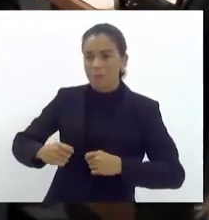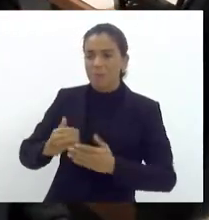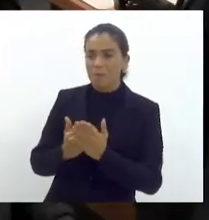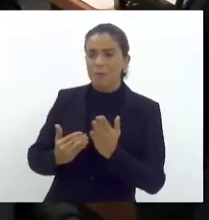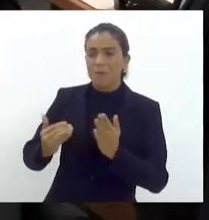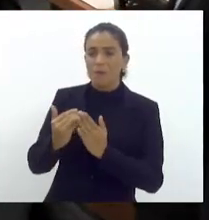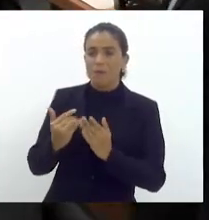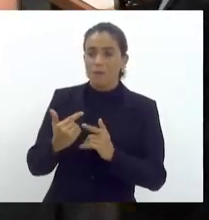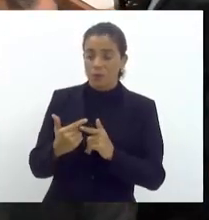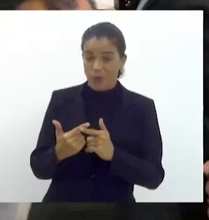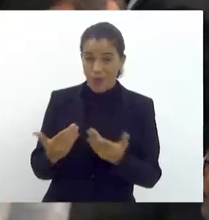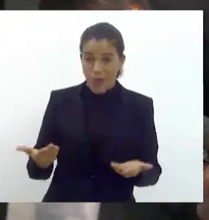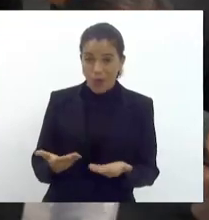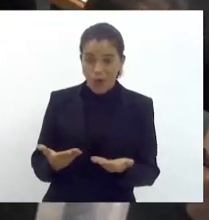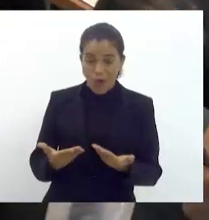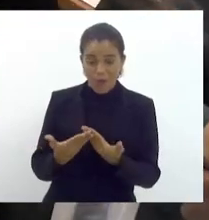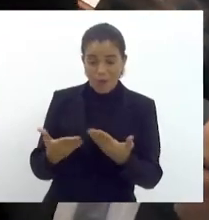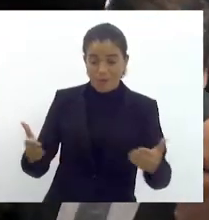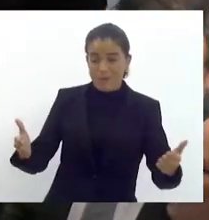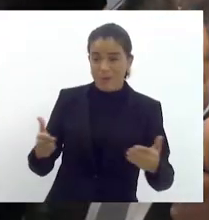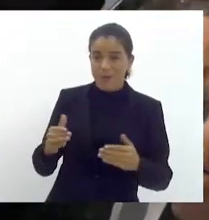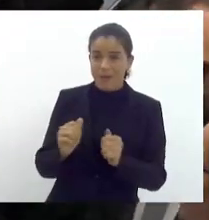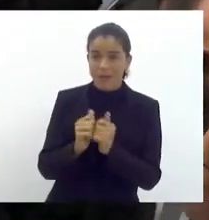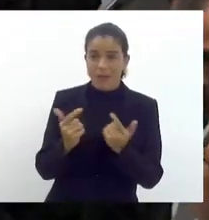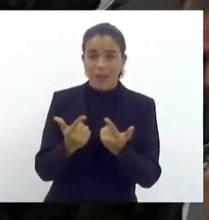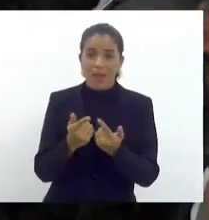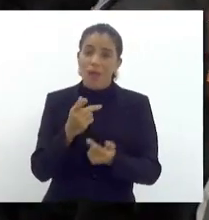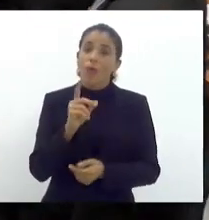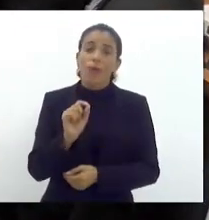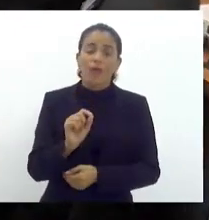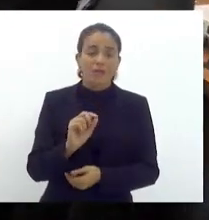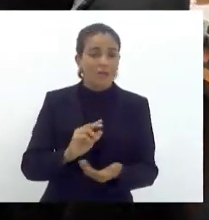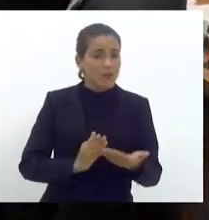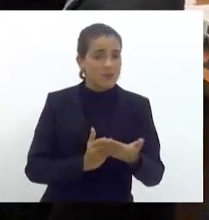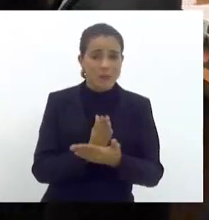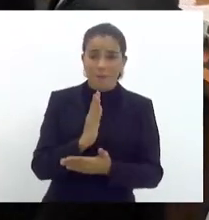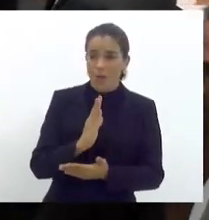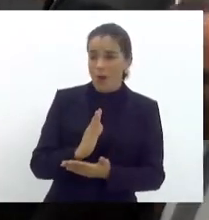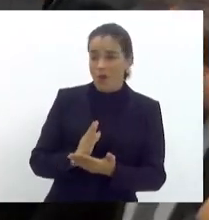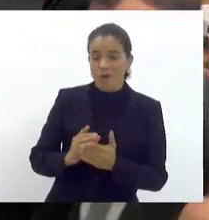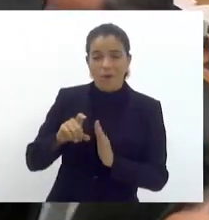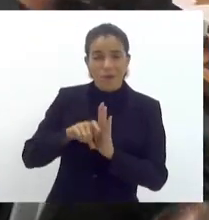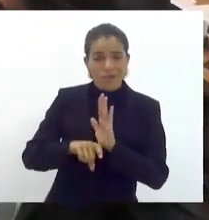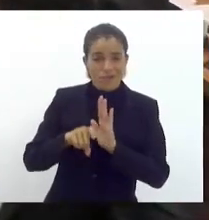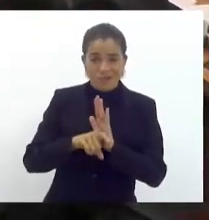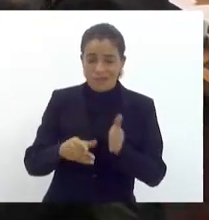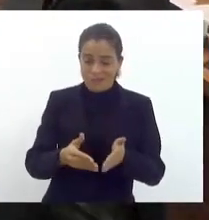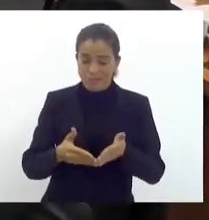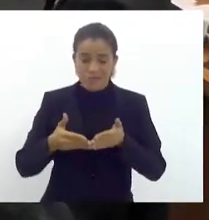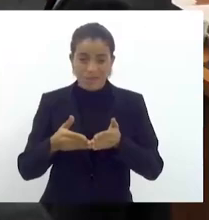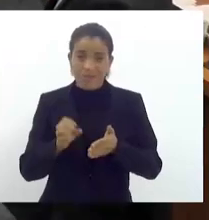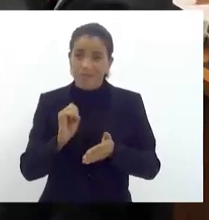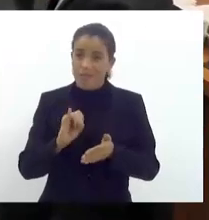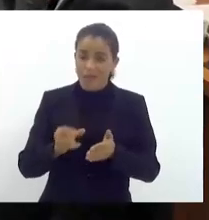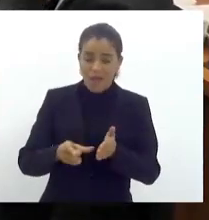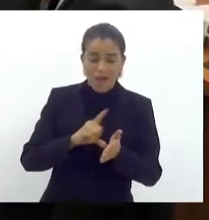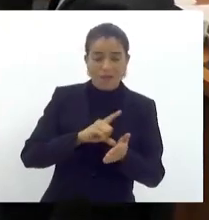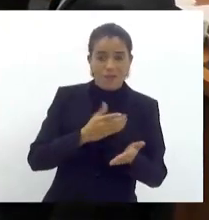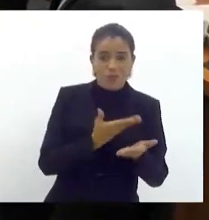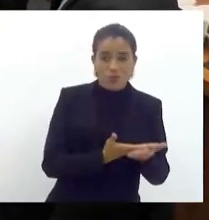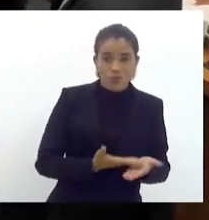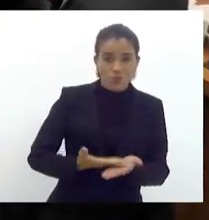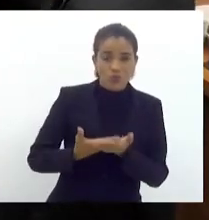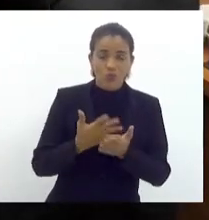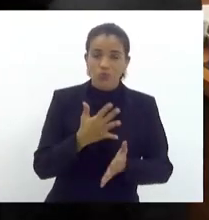precedente que a casa tá abrindo é que não se aprova mais nenhuma isenção fiscal sem e o estudo de impacto como sempre